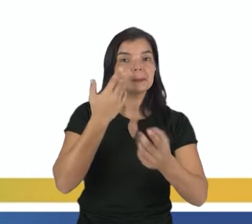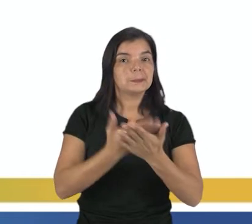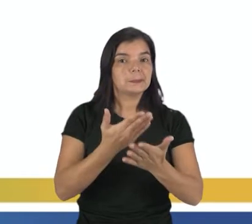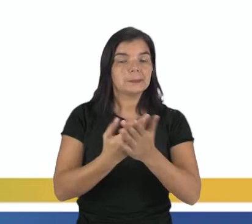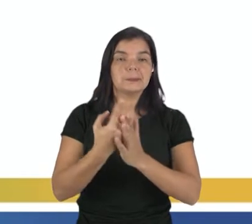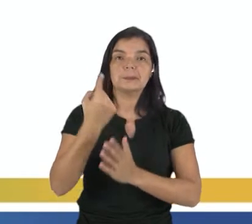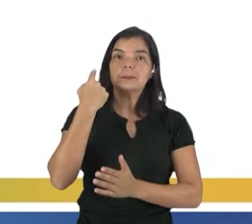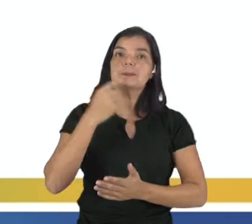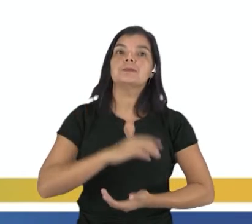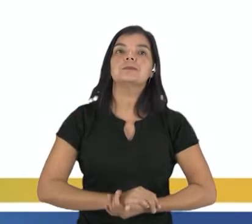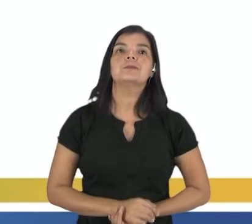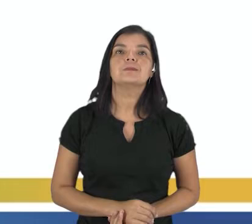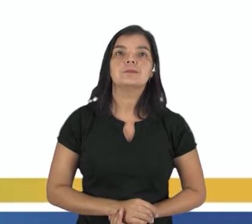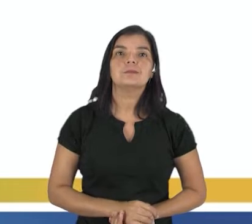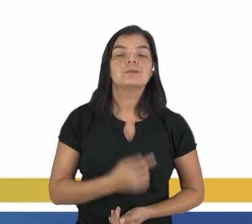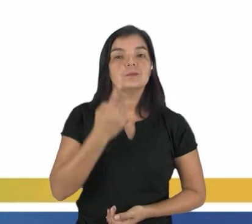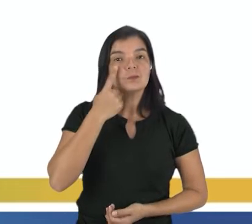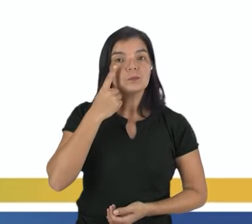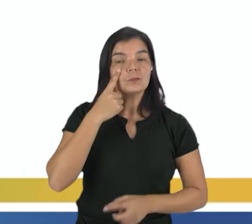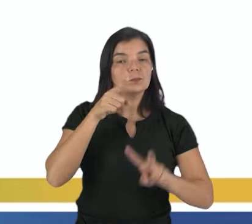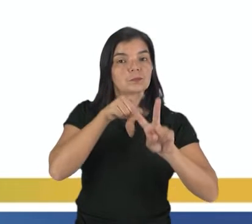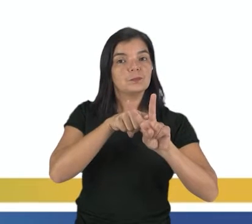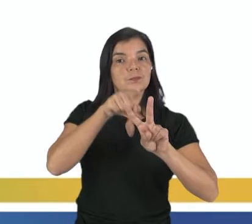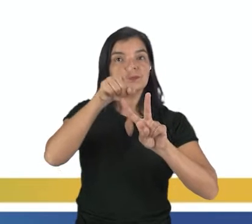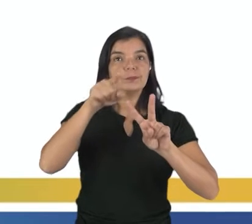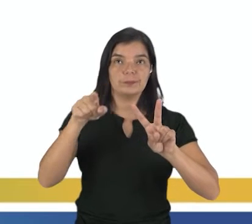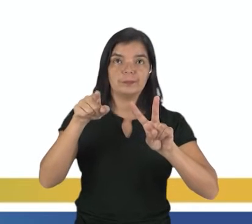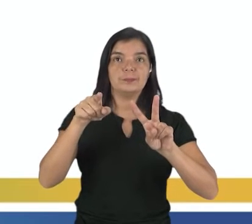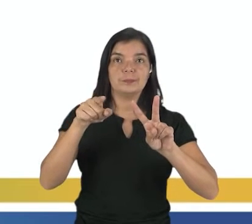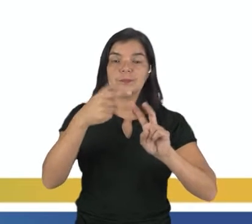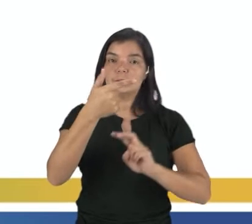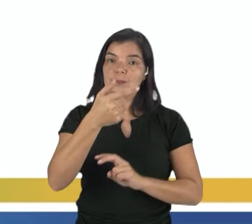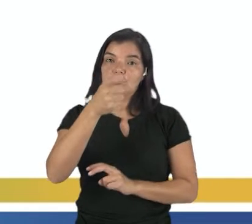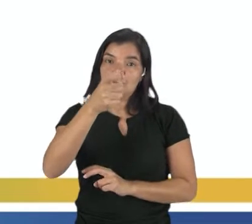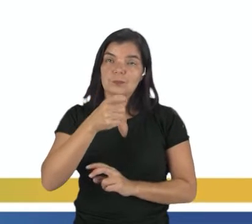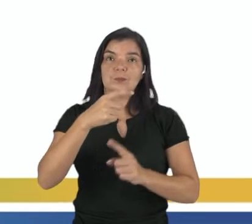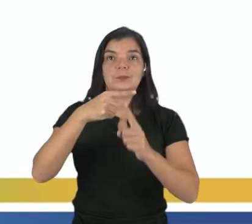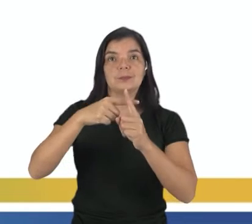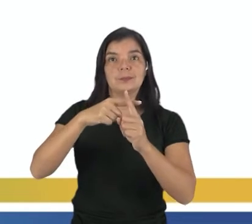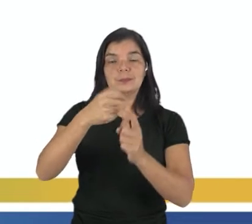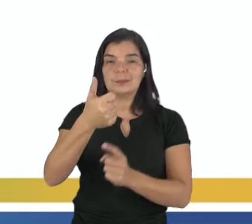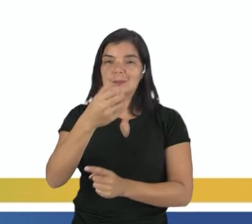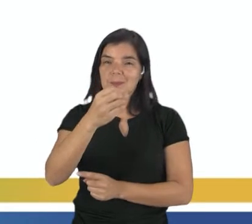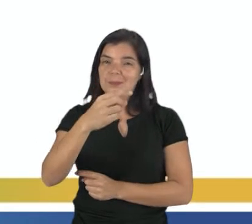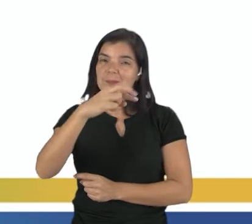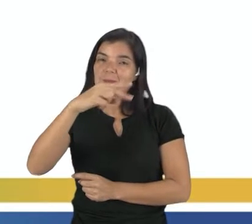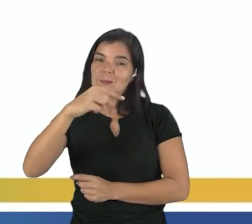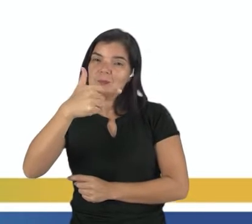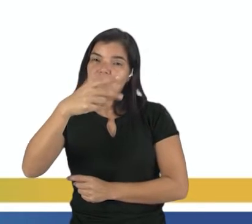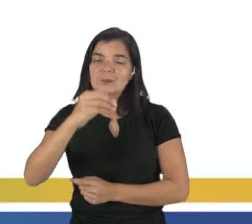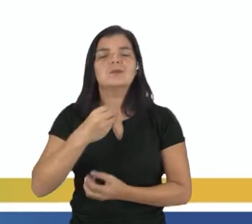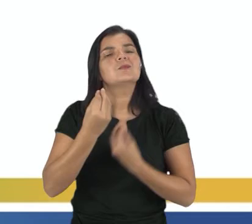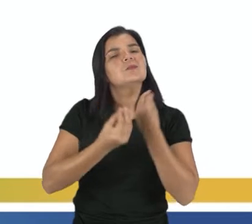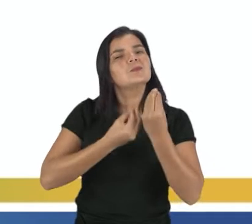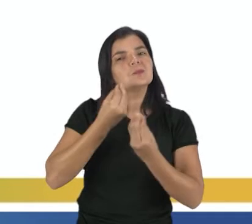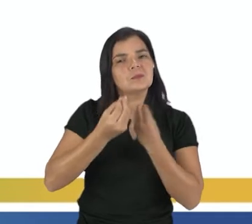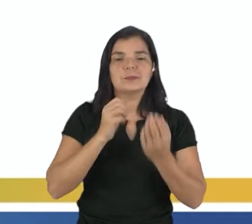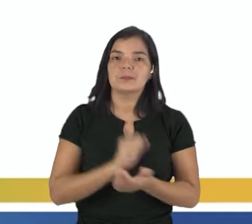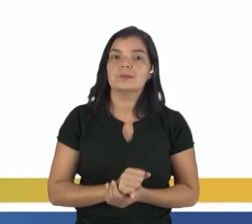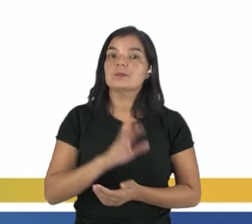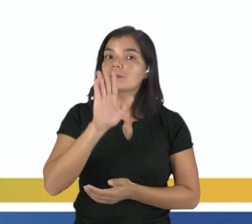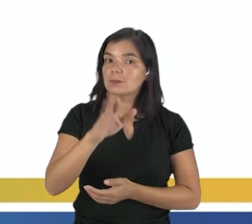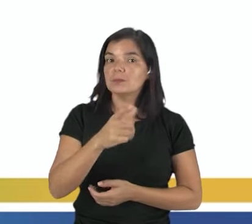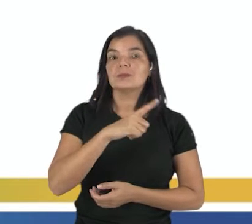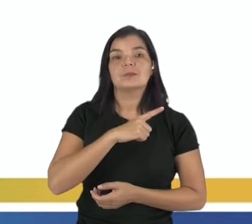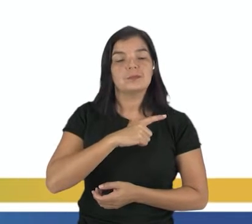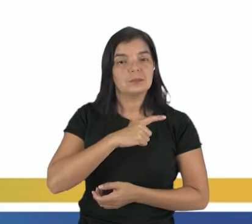vimos nas últimas aulas Então a gente vai resolver equação 2x + 16 = 20 como é que eu resolvo essa equação eu